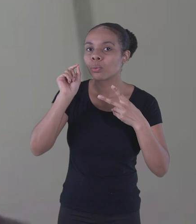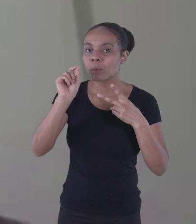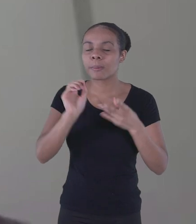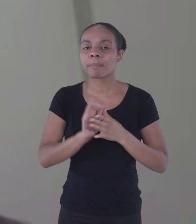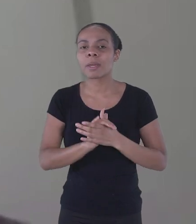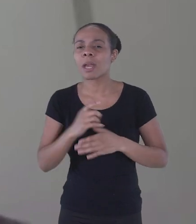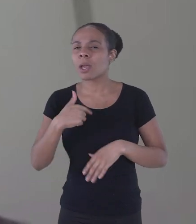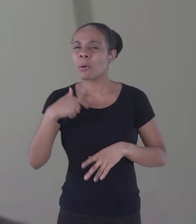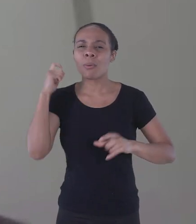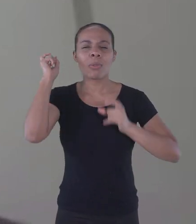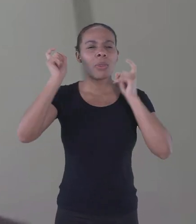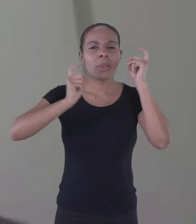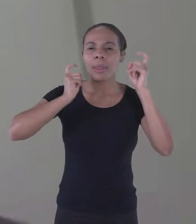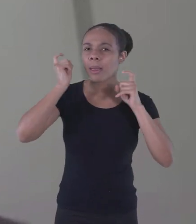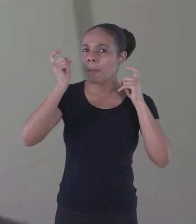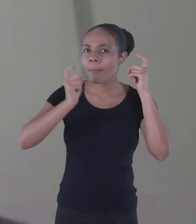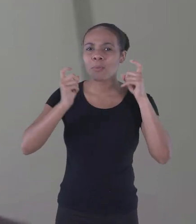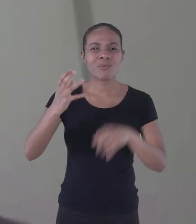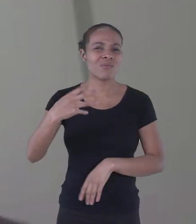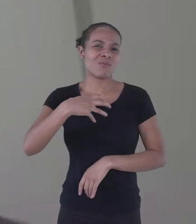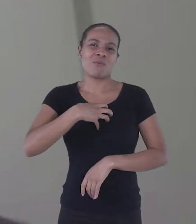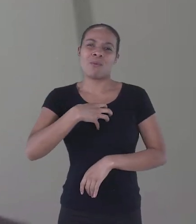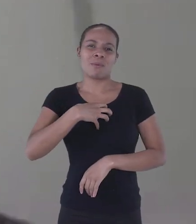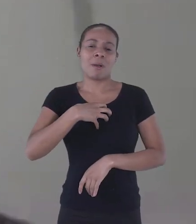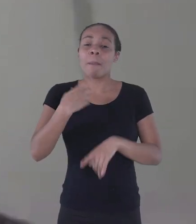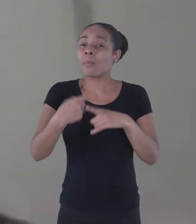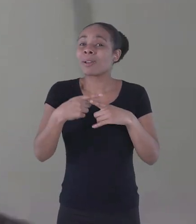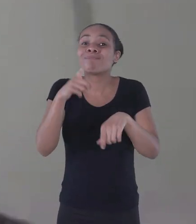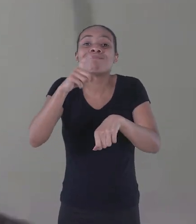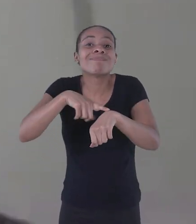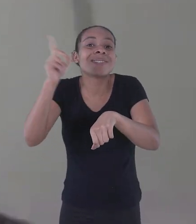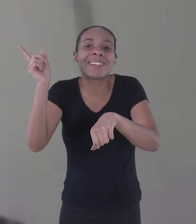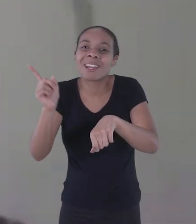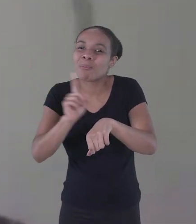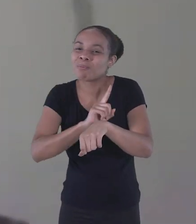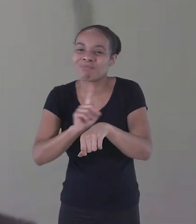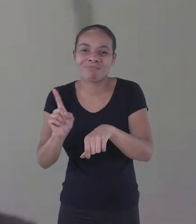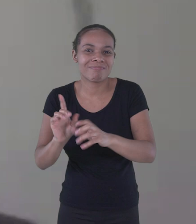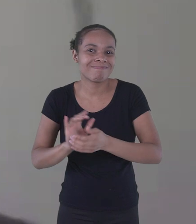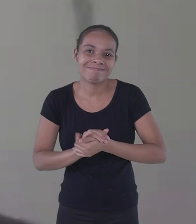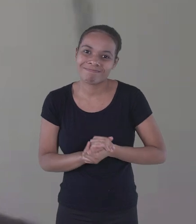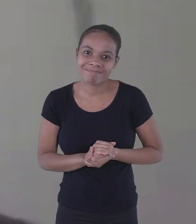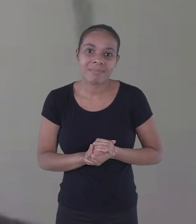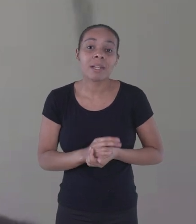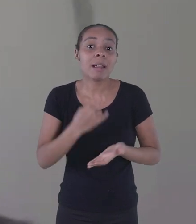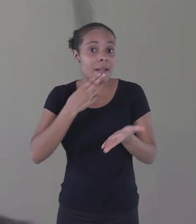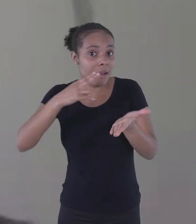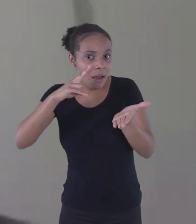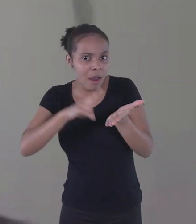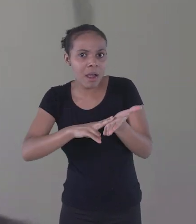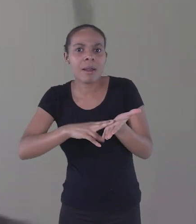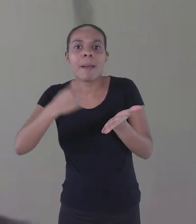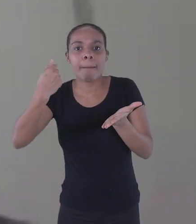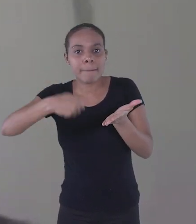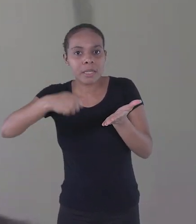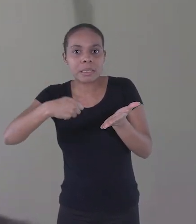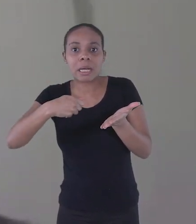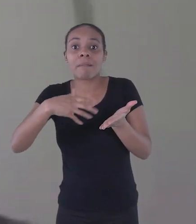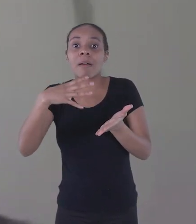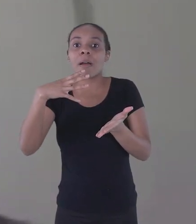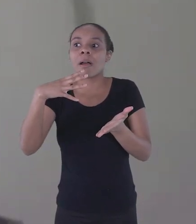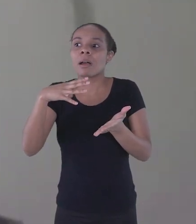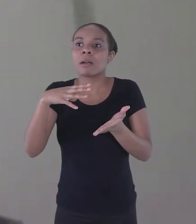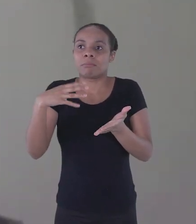porque não havia tempo de me preocupar com a forma. As cartas, eu tinha que produzi-las,